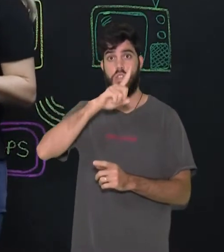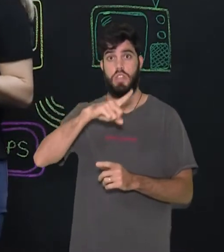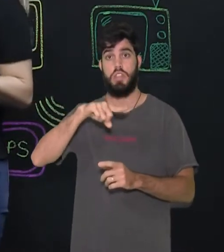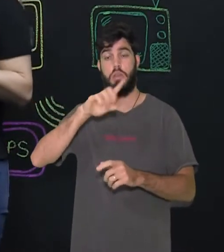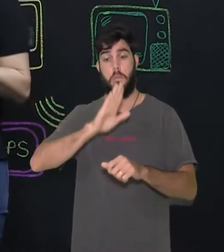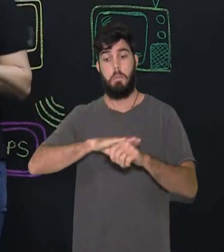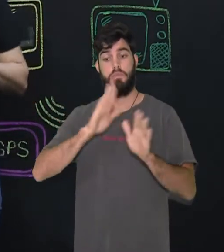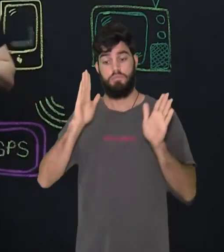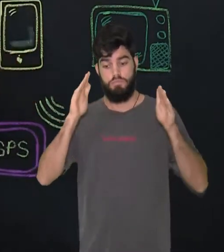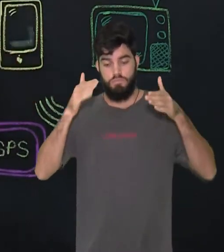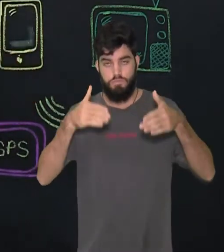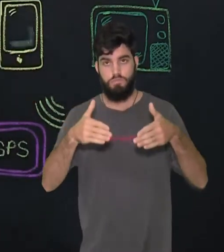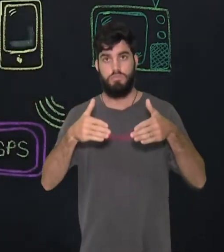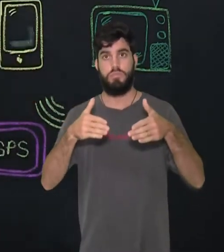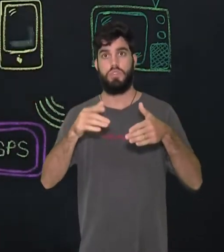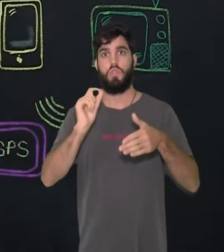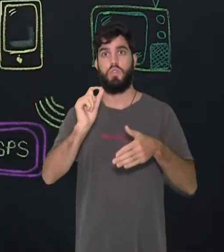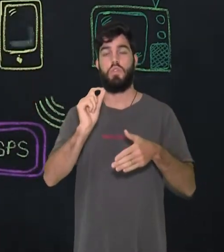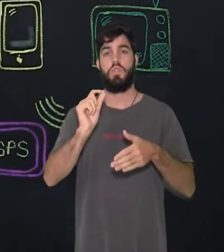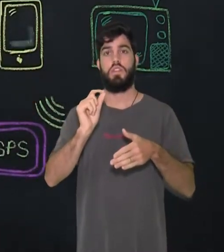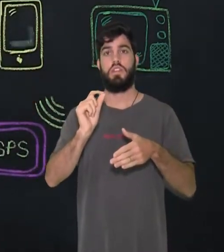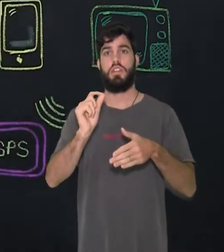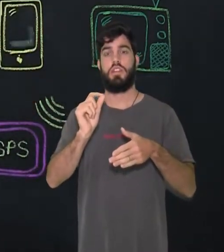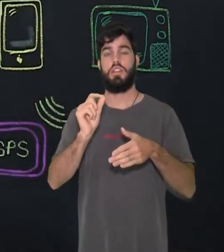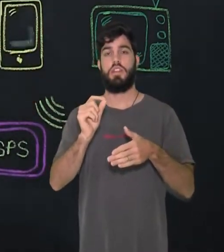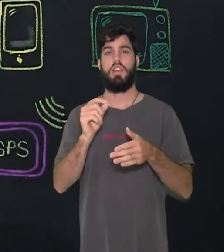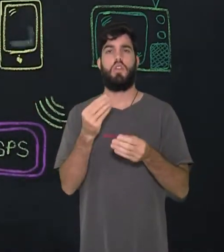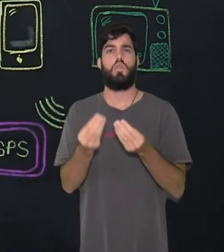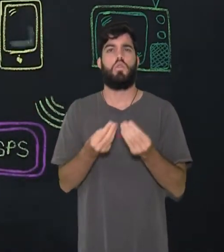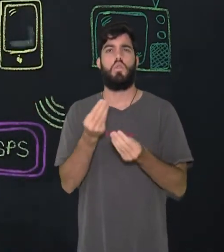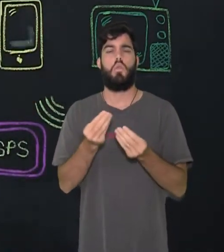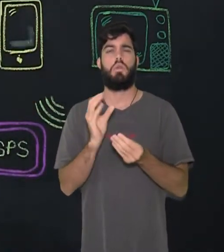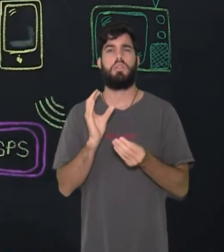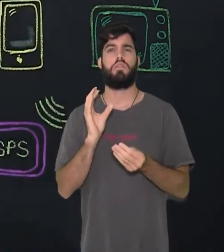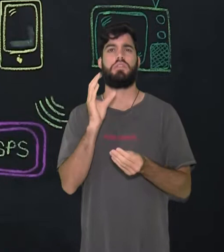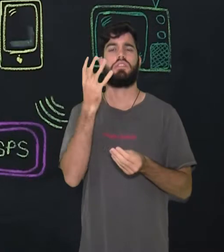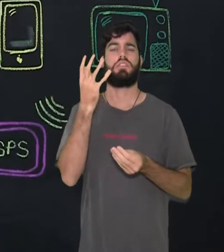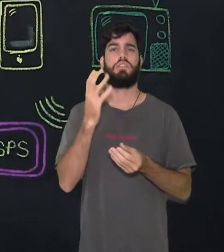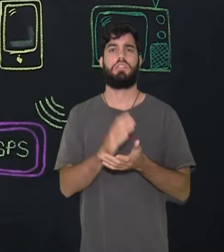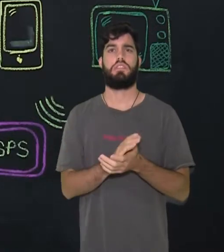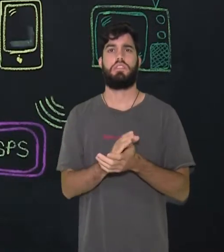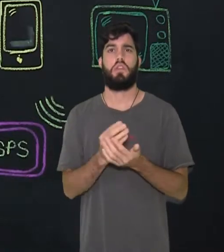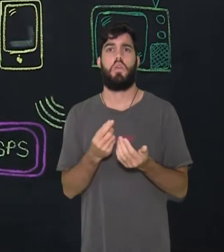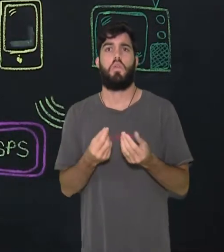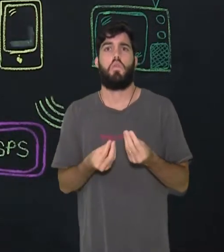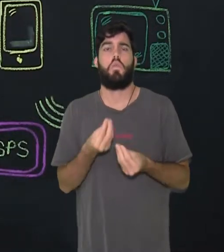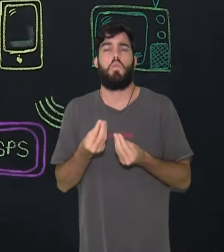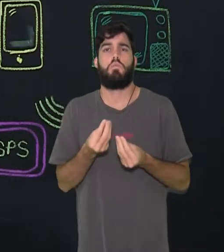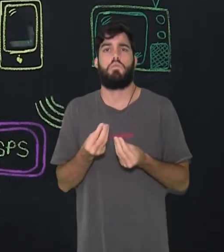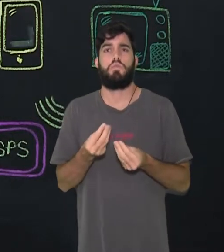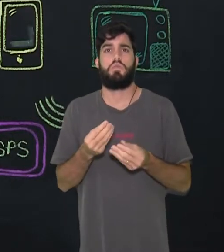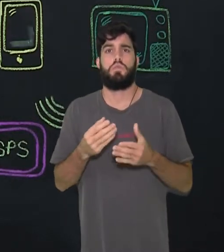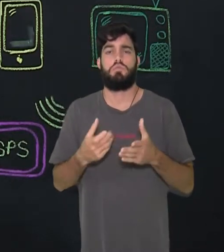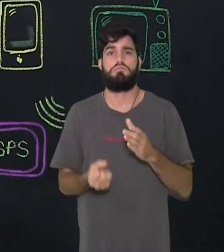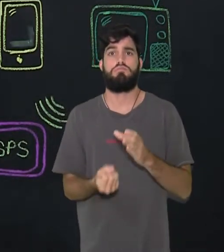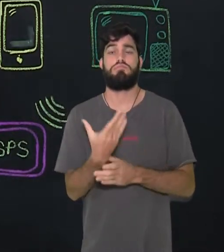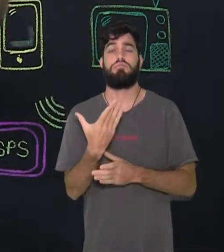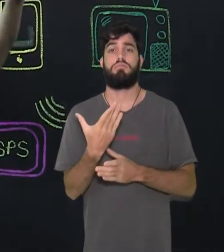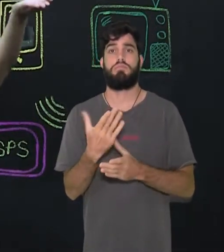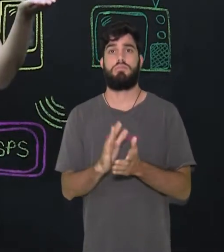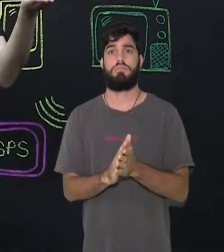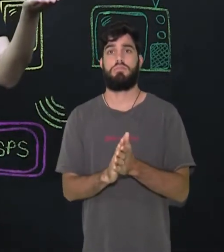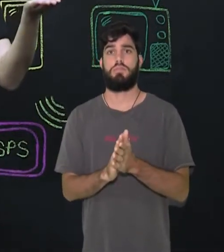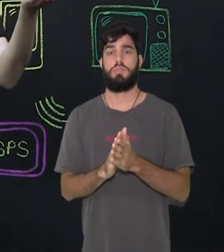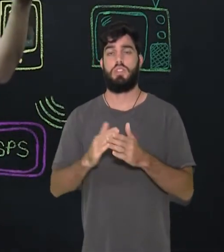onda eletromagnética. Tá, como é que essa onda eletromagnética, como é que ela funciona, de onde ela surge? Ela é uma combinação de